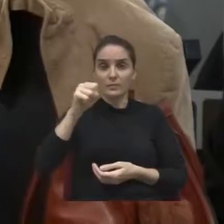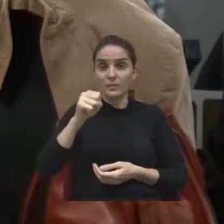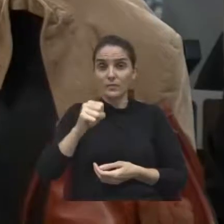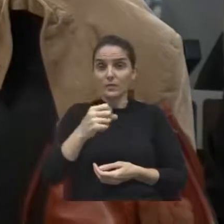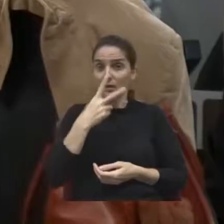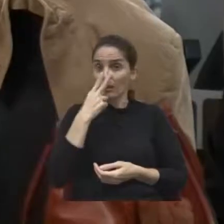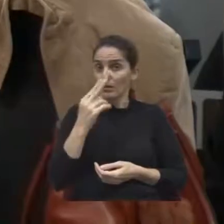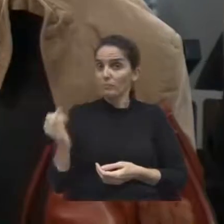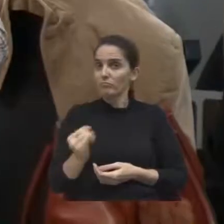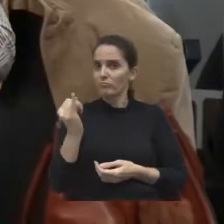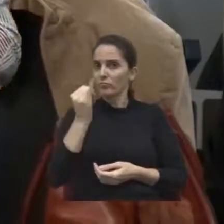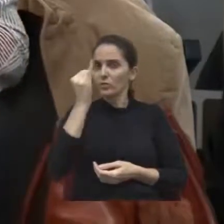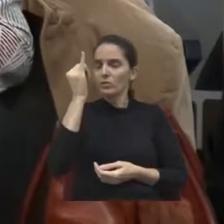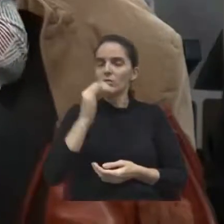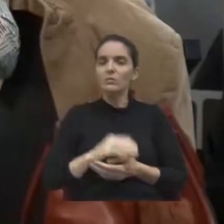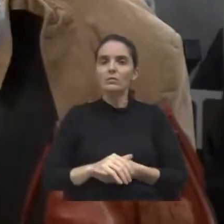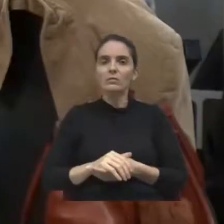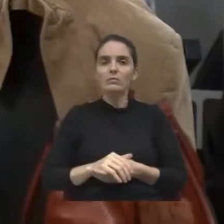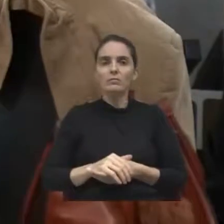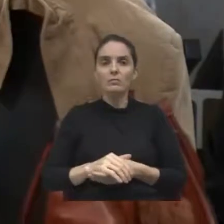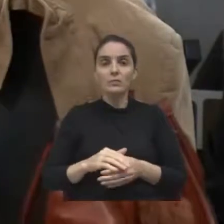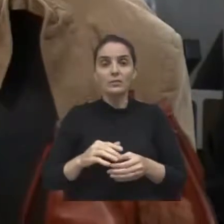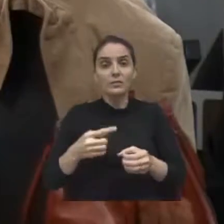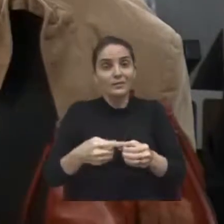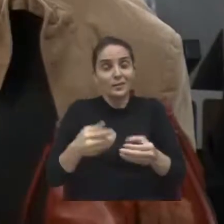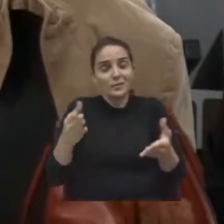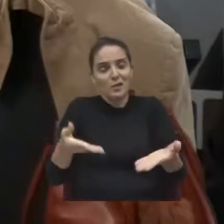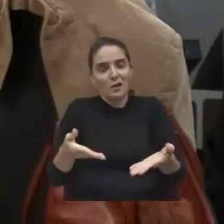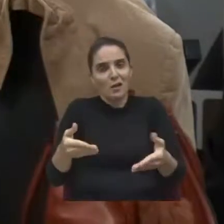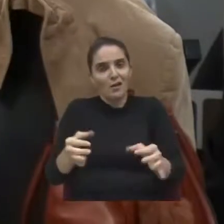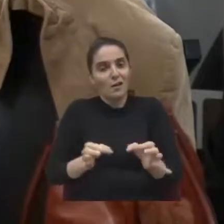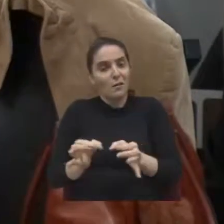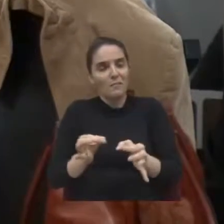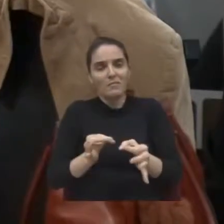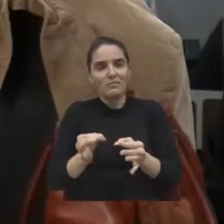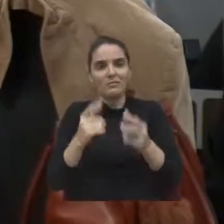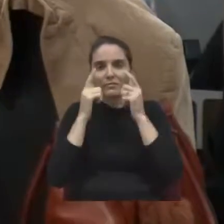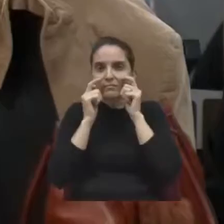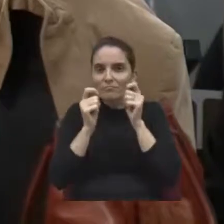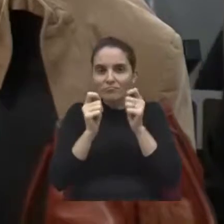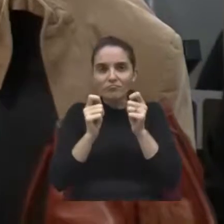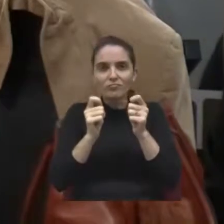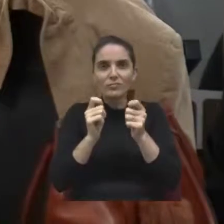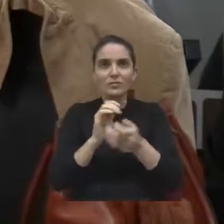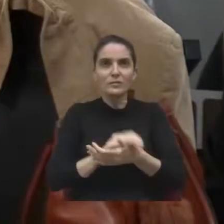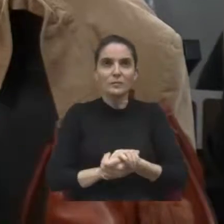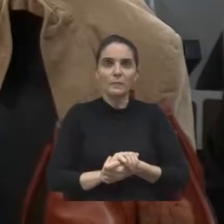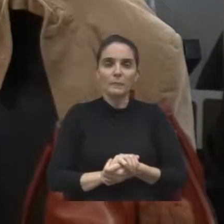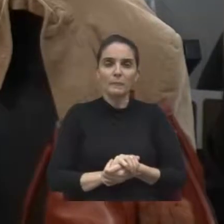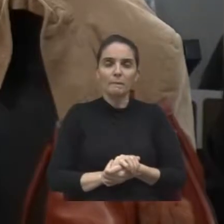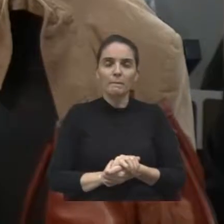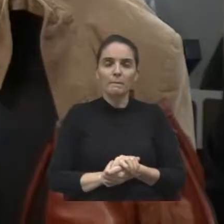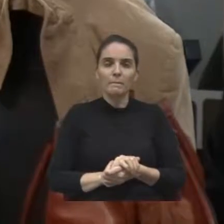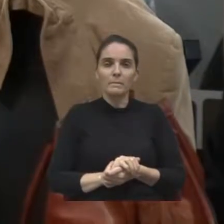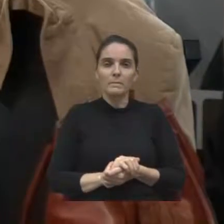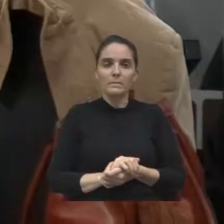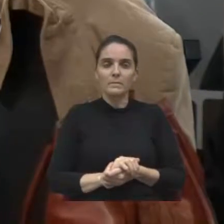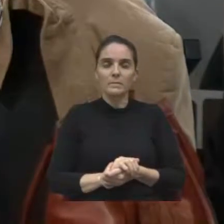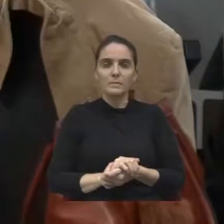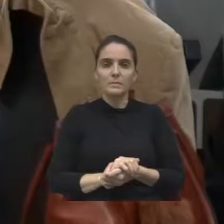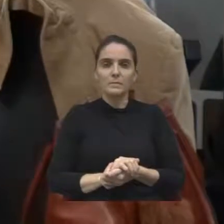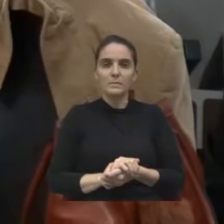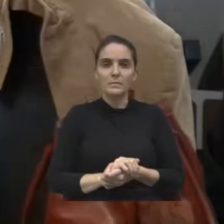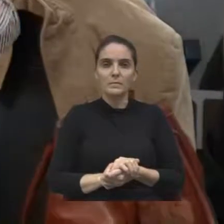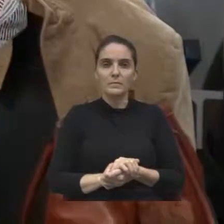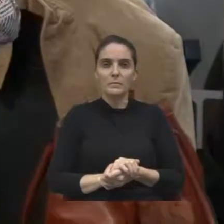nossa cidade nós vamos ter esse projeto. E eu me atentei muito a essa questão do tempo, eu já dou uma parte, vereadora. Eu me atentei muito à questão do tempo, vai